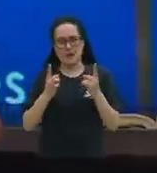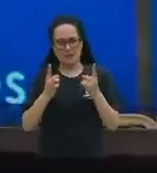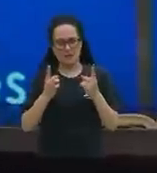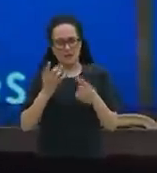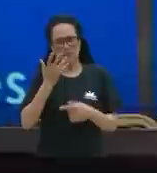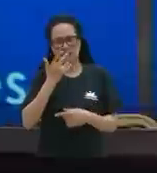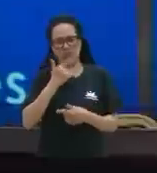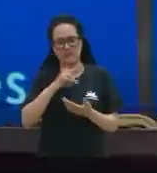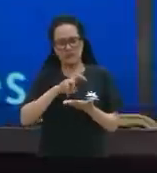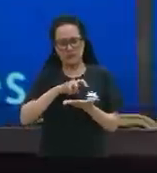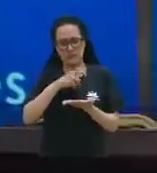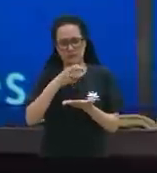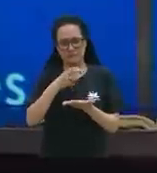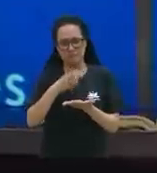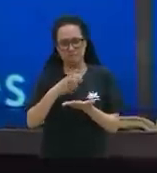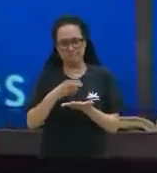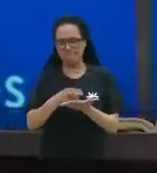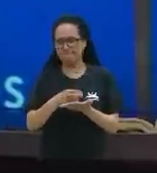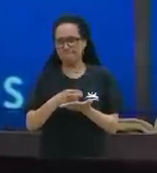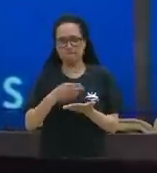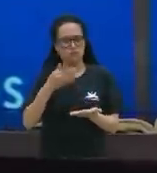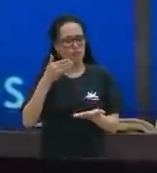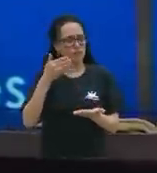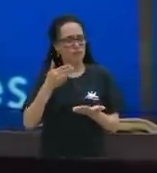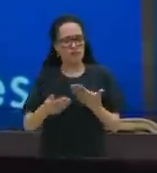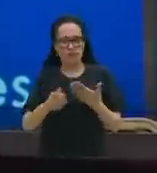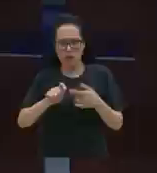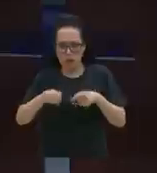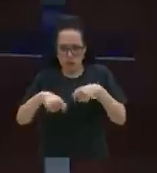óbito, perdeu os sinais vitais.